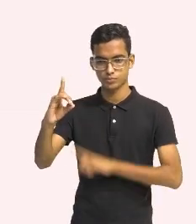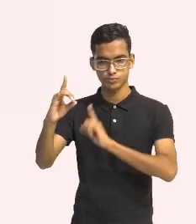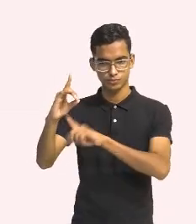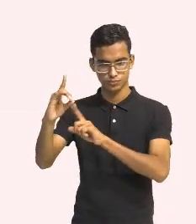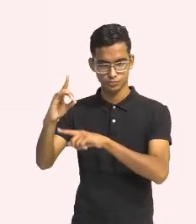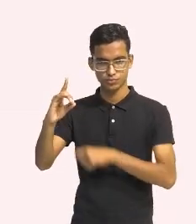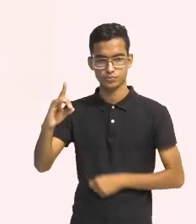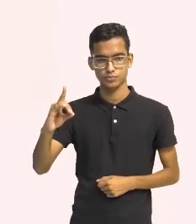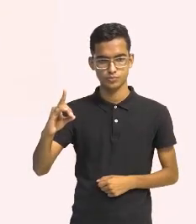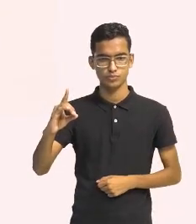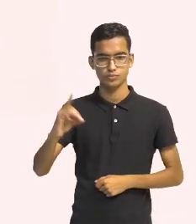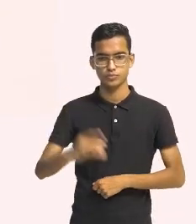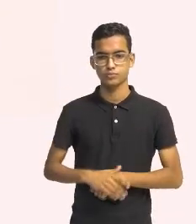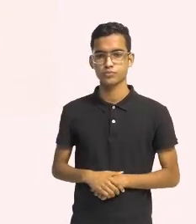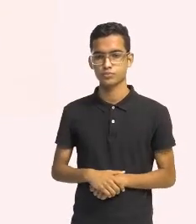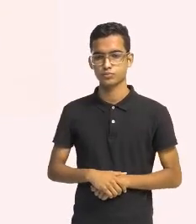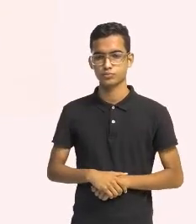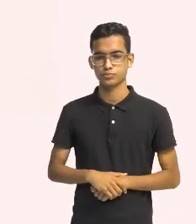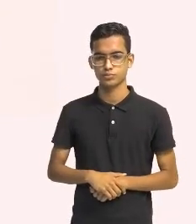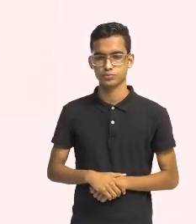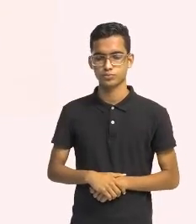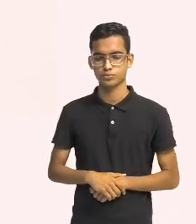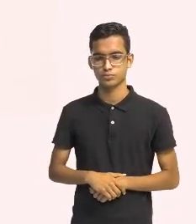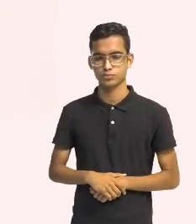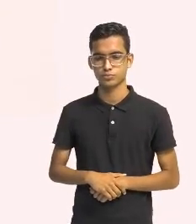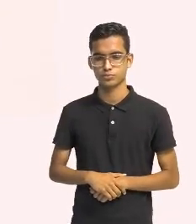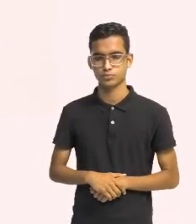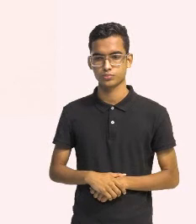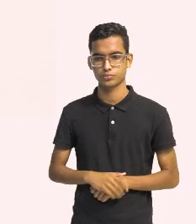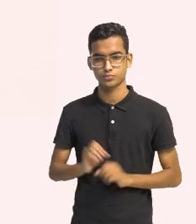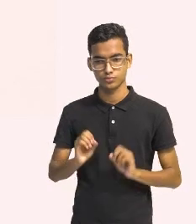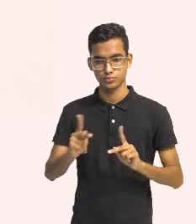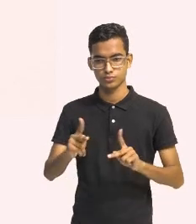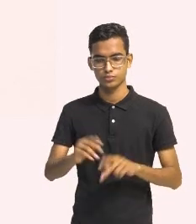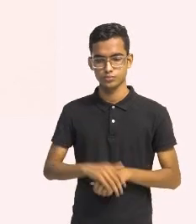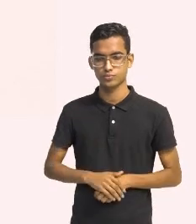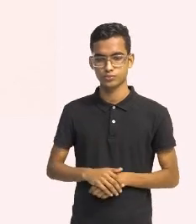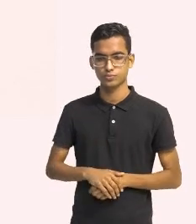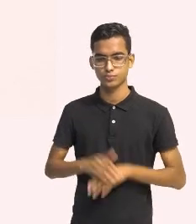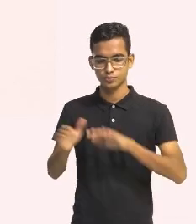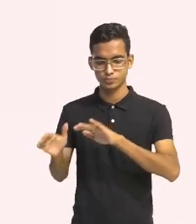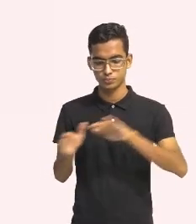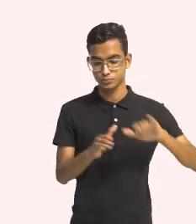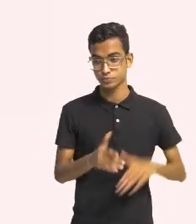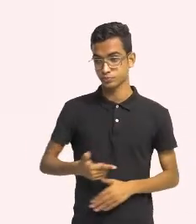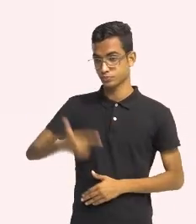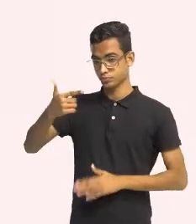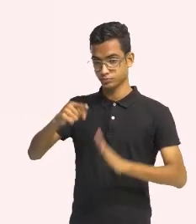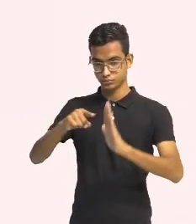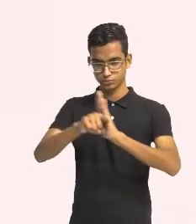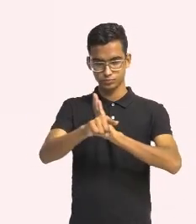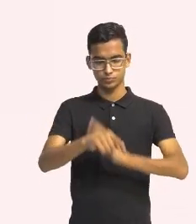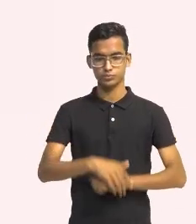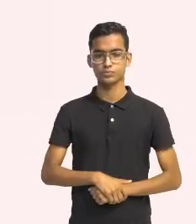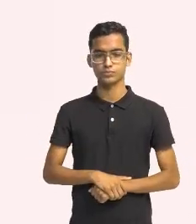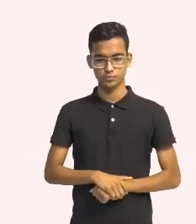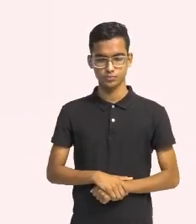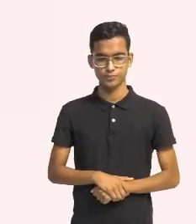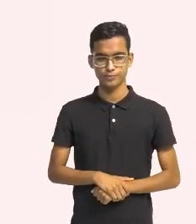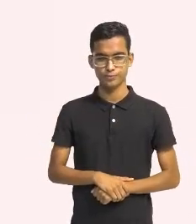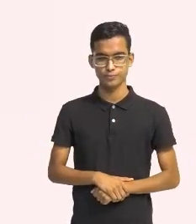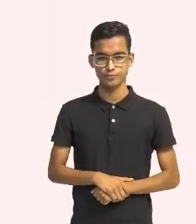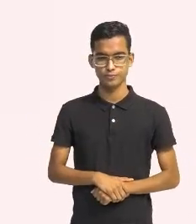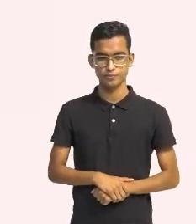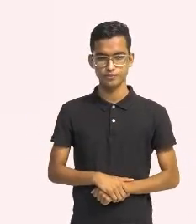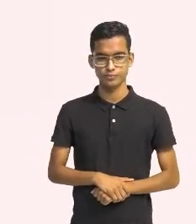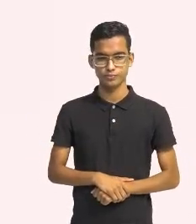havia mencionado, letra D, ok? Vamos para a segunda, rapidinho? A segunda é aquela questão